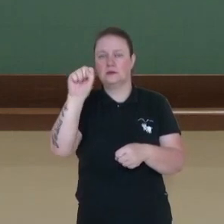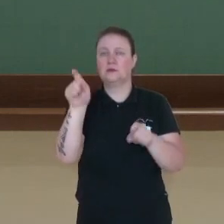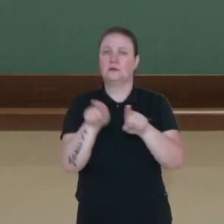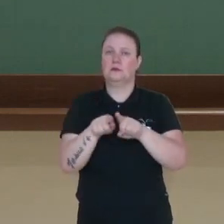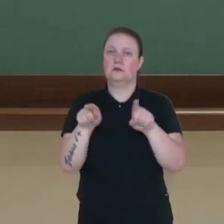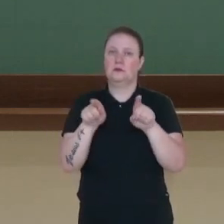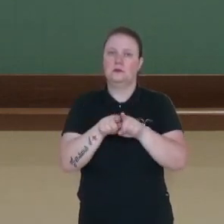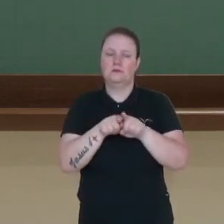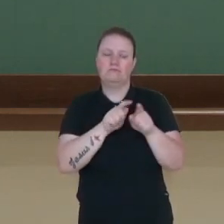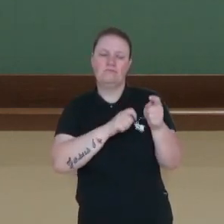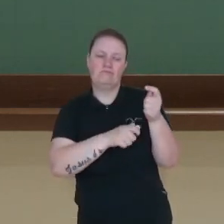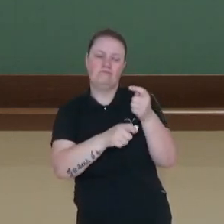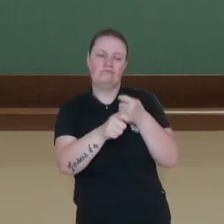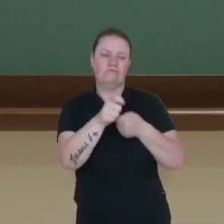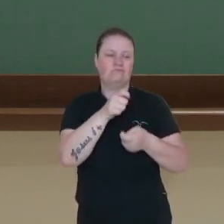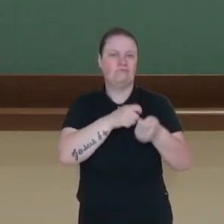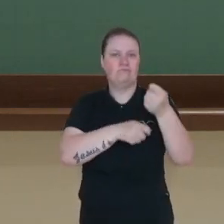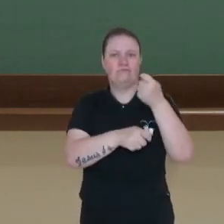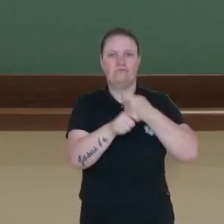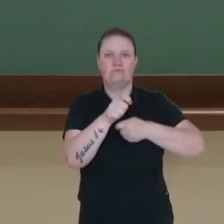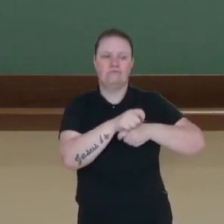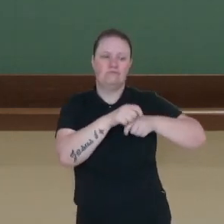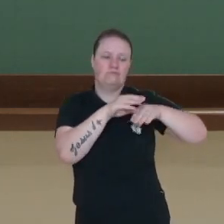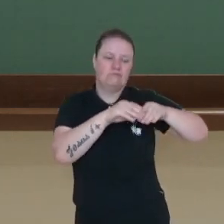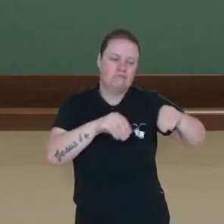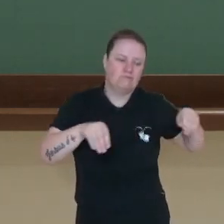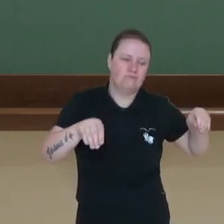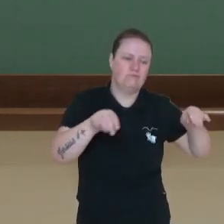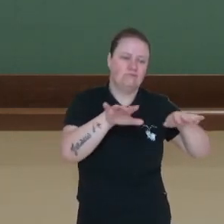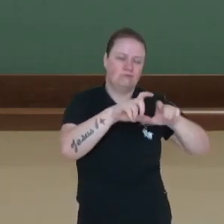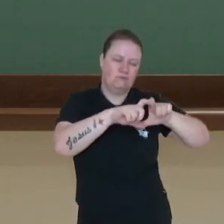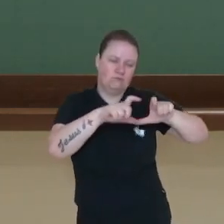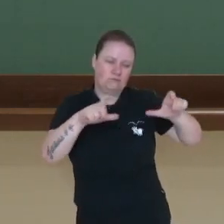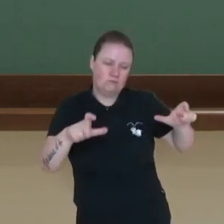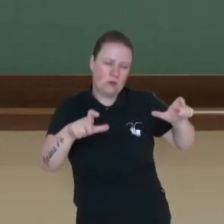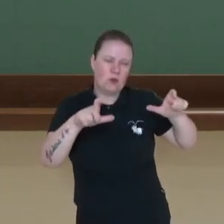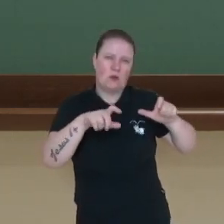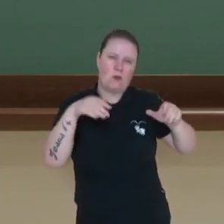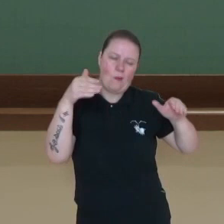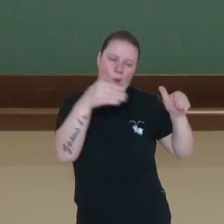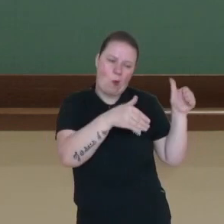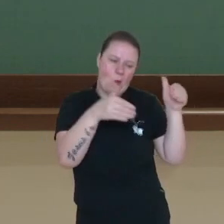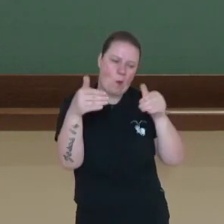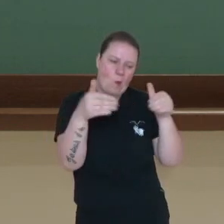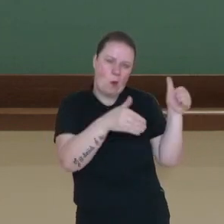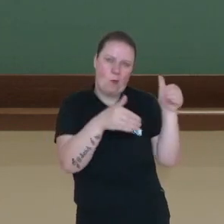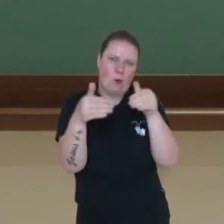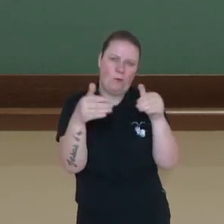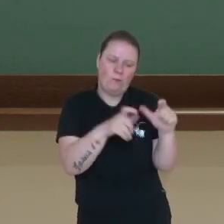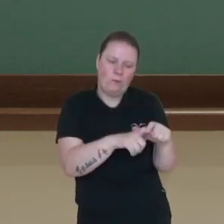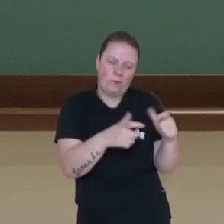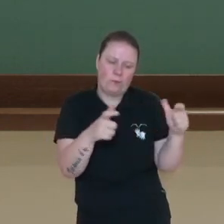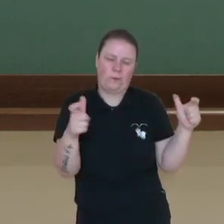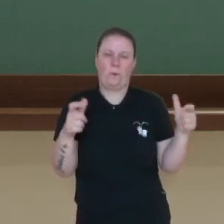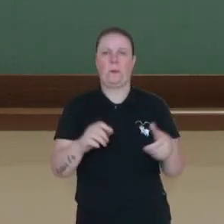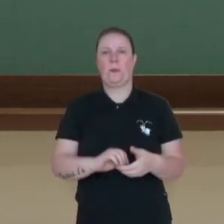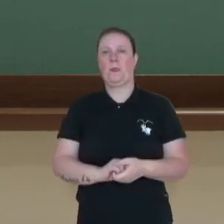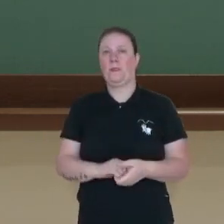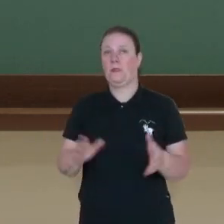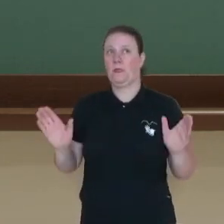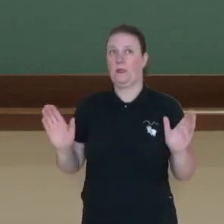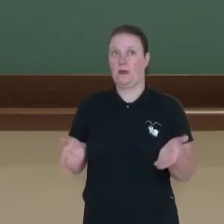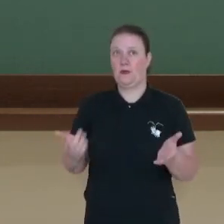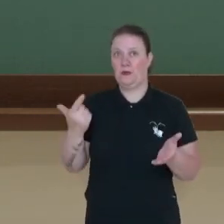de terra aos colonos, né, aos migrantes que queriam se estabelecer na região. E agora a gente